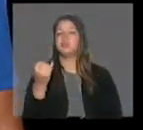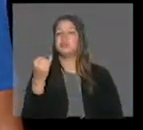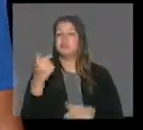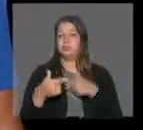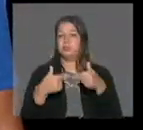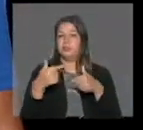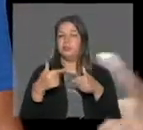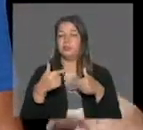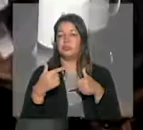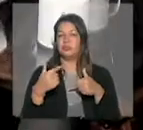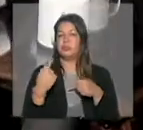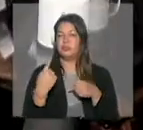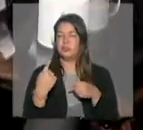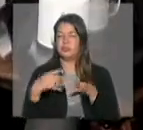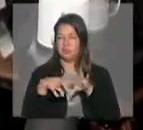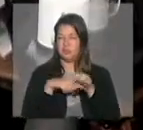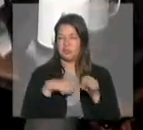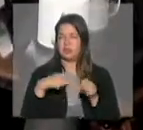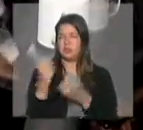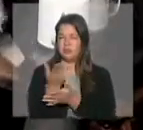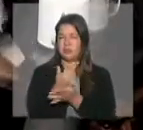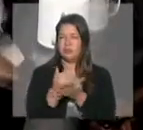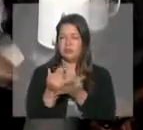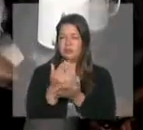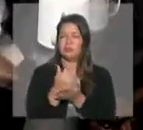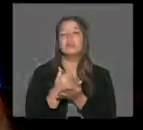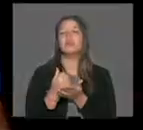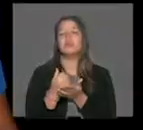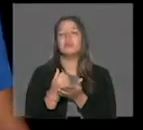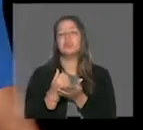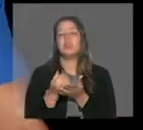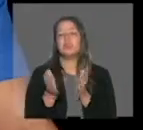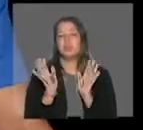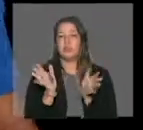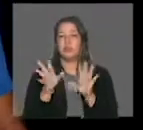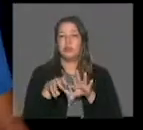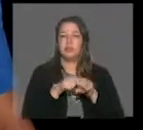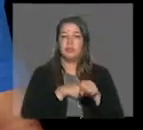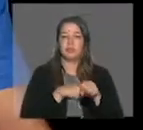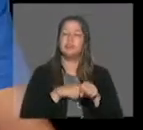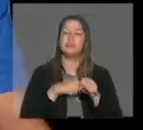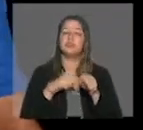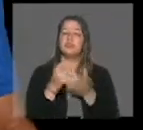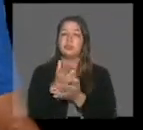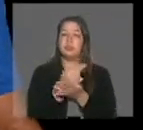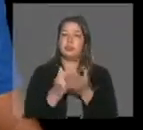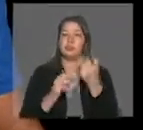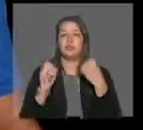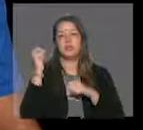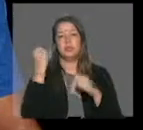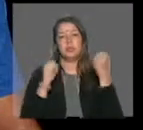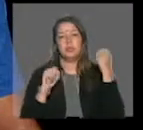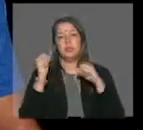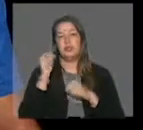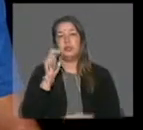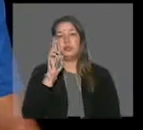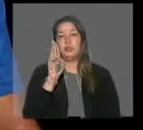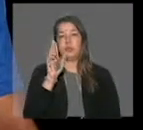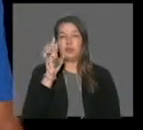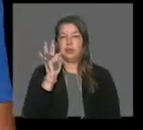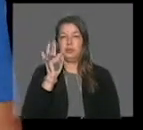de trabalhar Porque lá. a sua formação é mais na área de design gráfico, é isso? Exatamente. Eu concluí bacharelado em desenho industrial